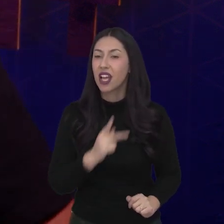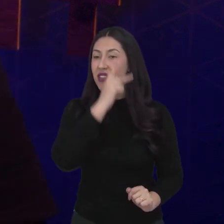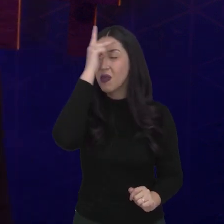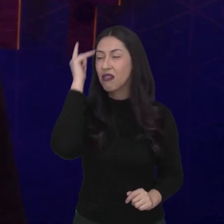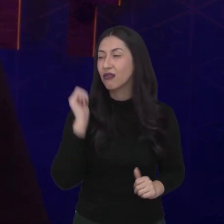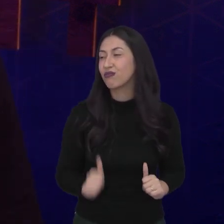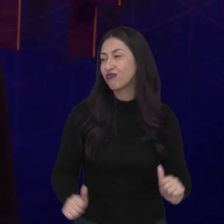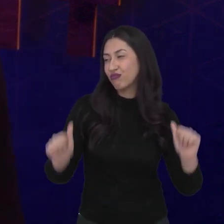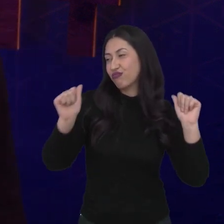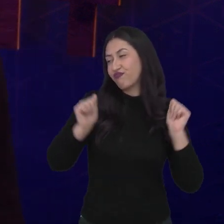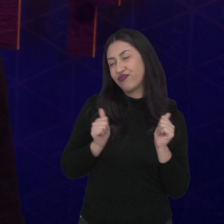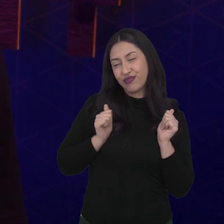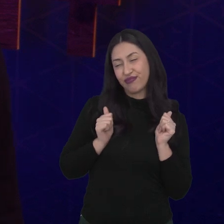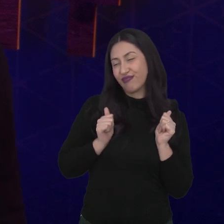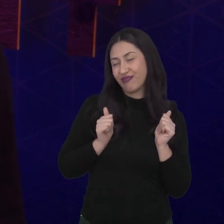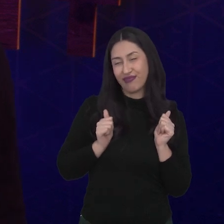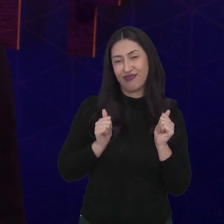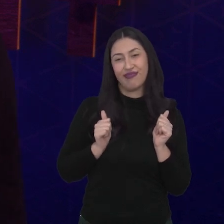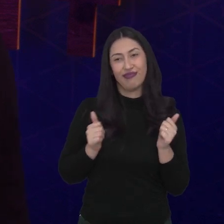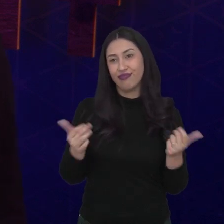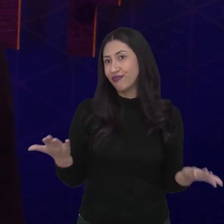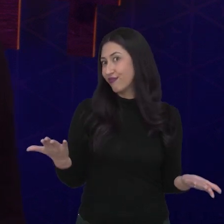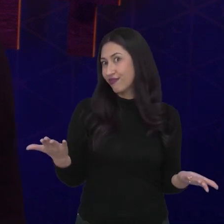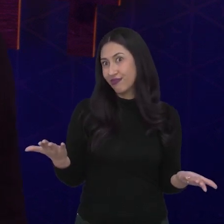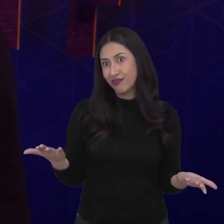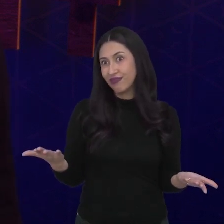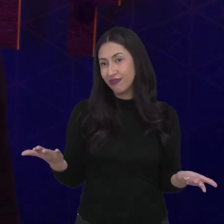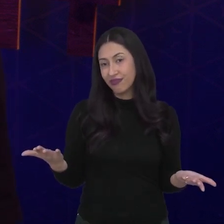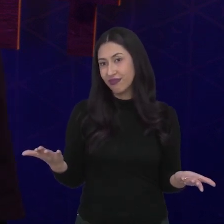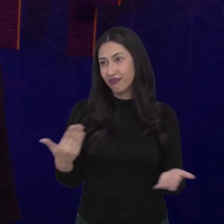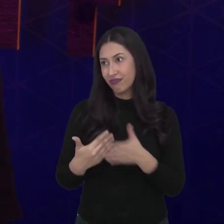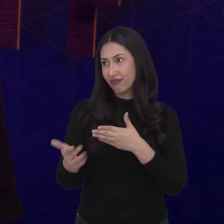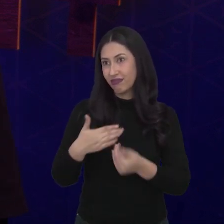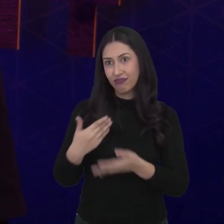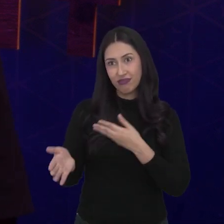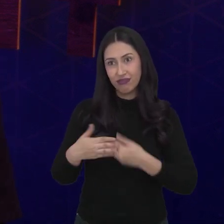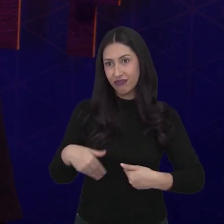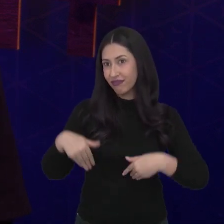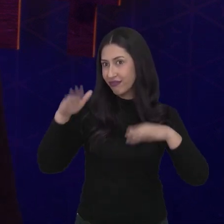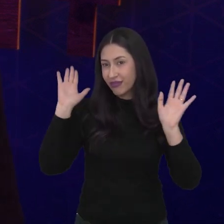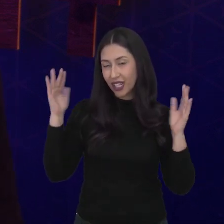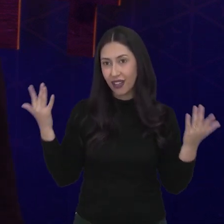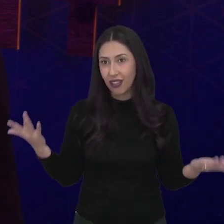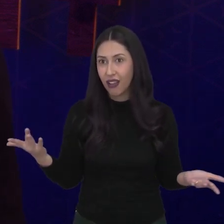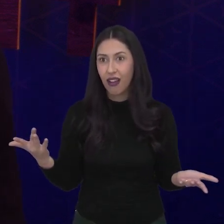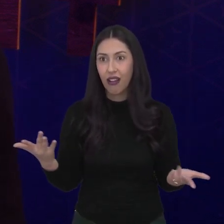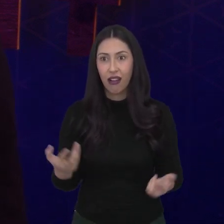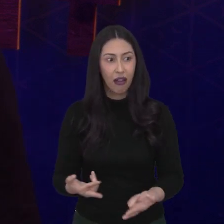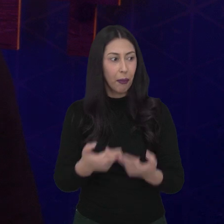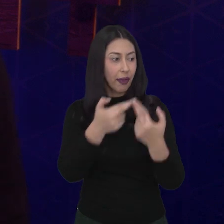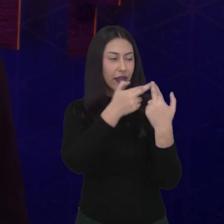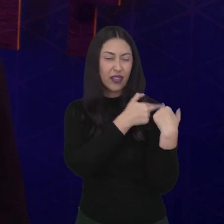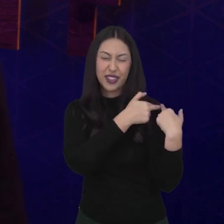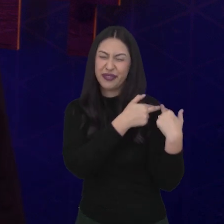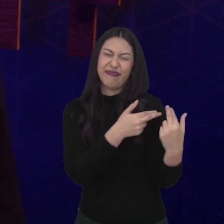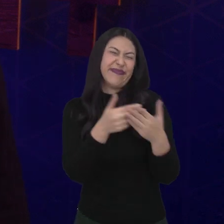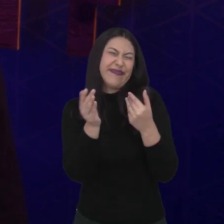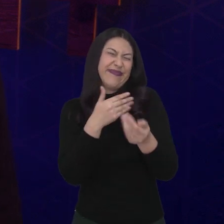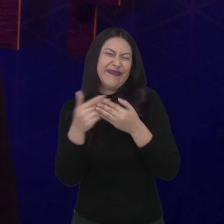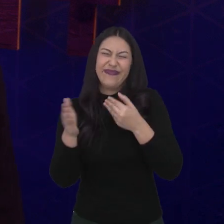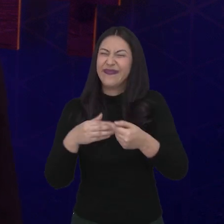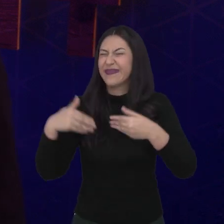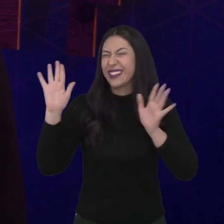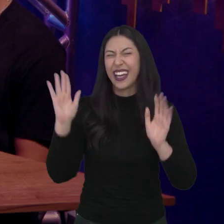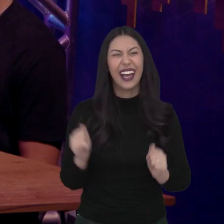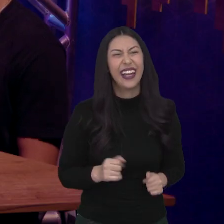der. A pessoa, ela também não vai pensar para resolver, porque não tem um problema. Se qualquer dia ela pode entregar, qualquer hora,